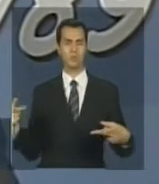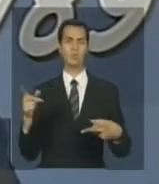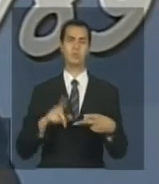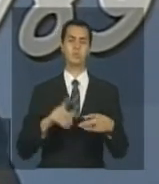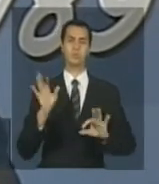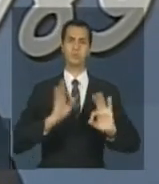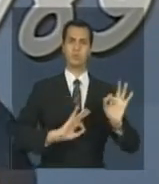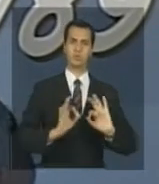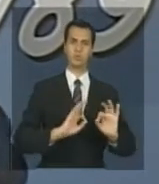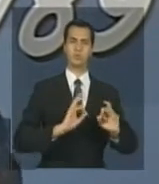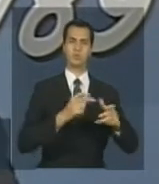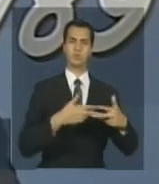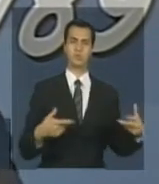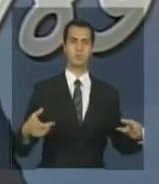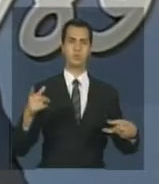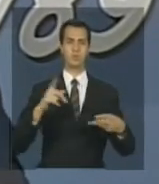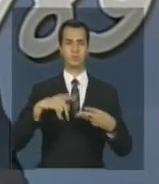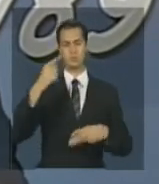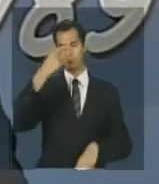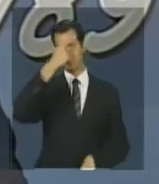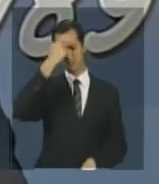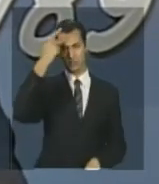programas é impessoal